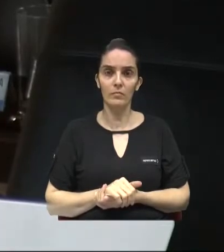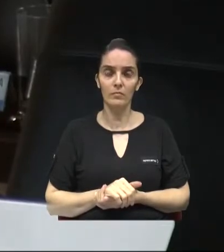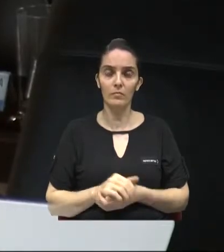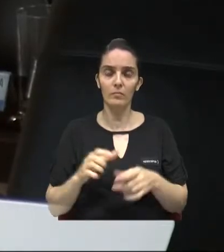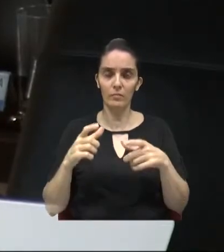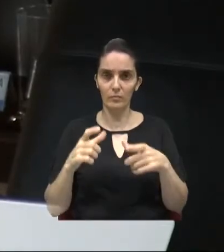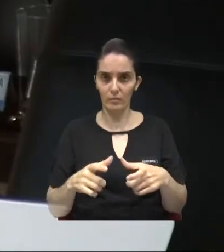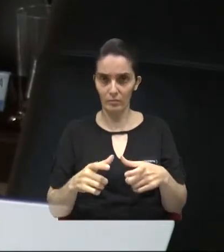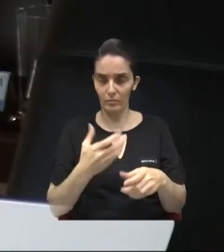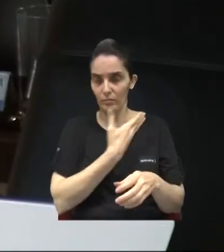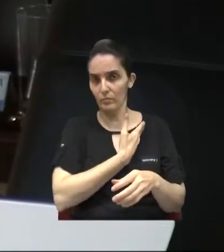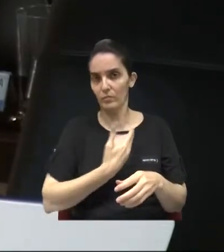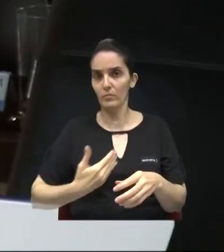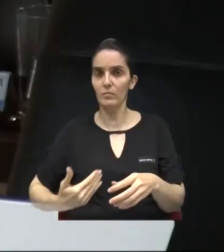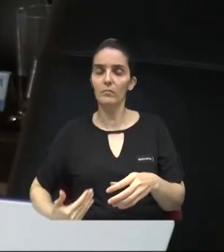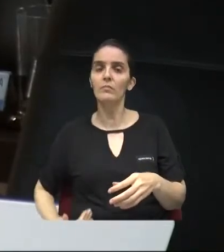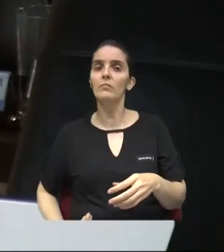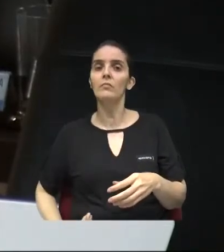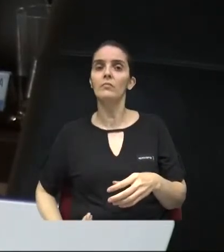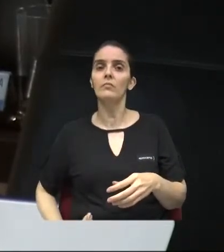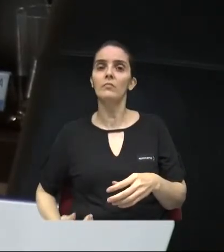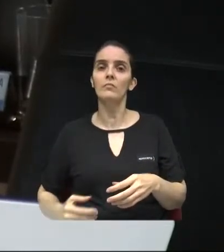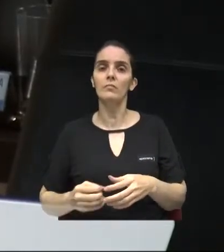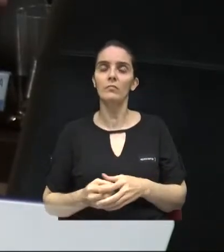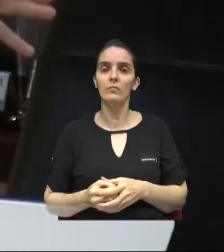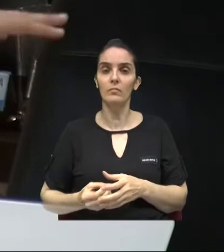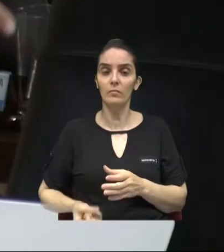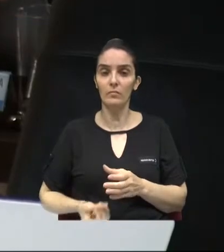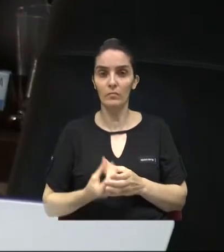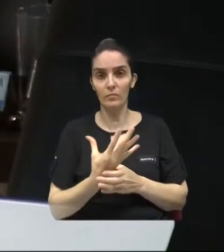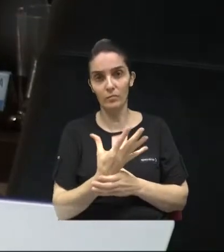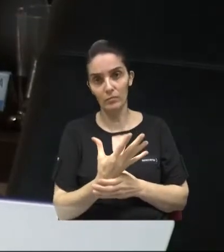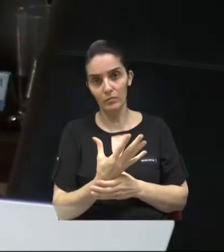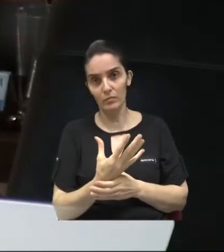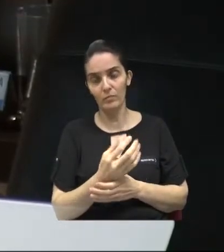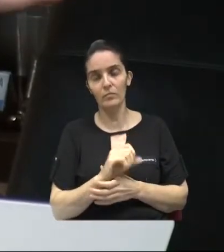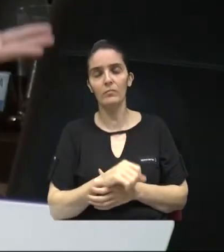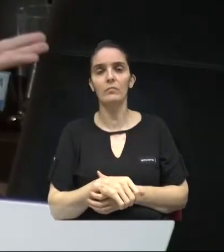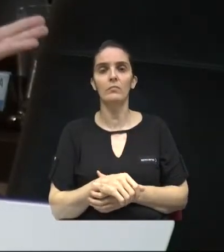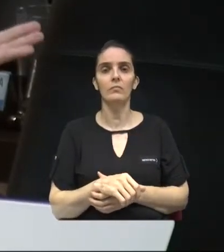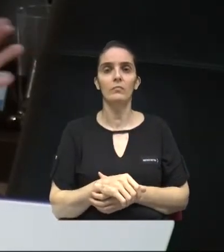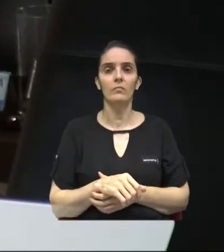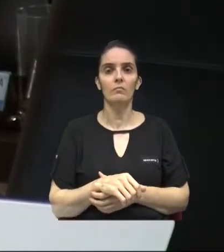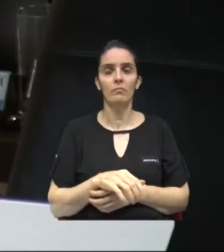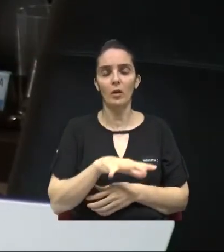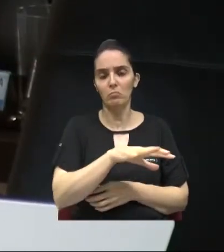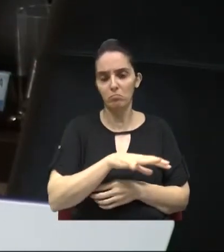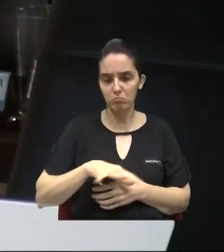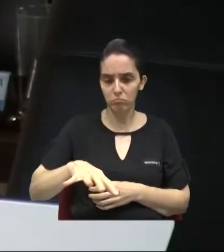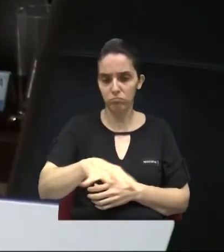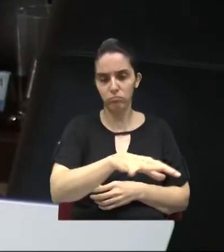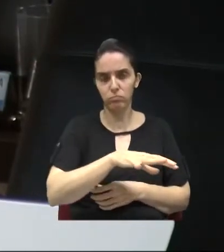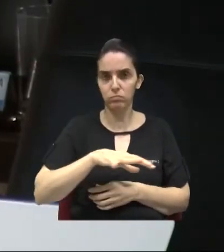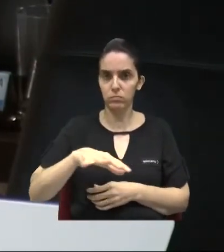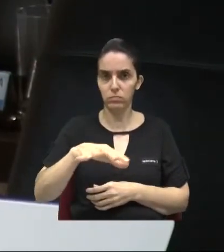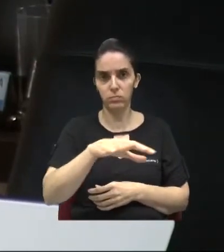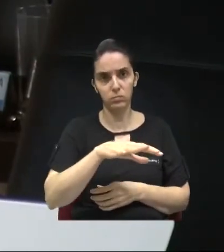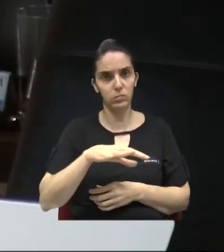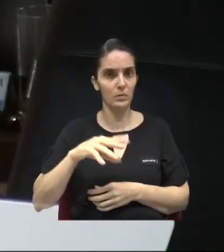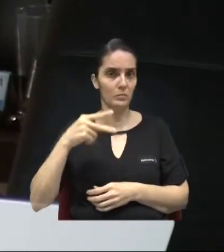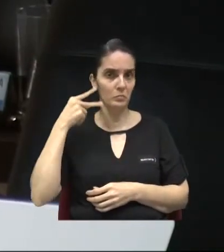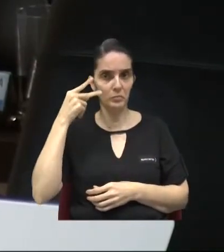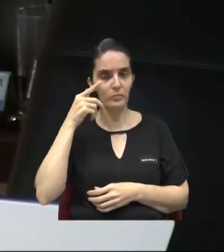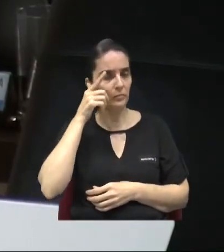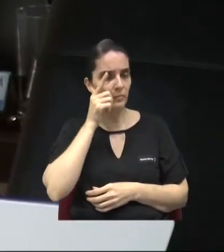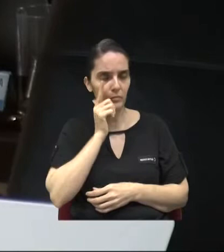espaço público, seja para implantação, revitalização do espaço para uma praça, que nós, vereadores, não podemos, não conseguimos,